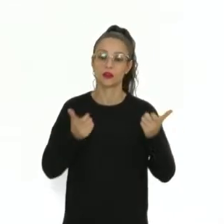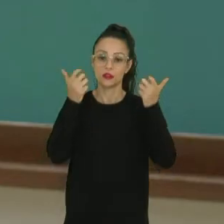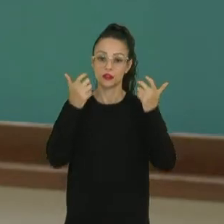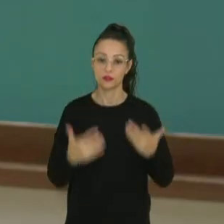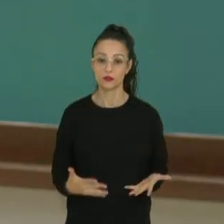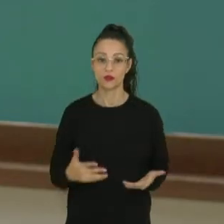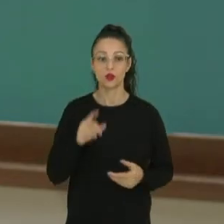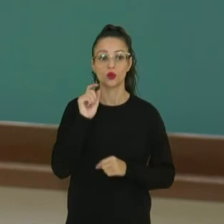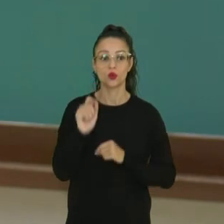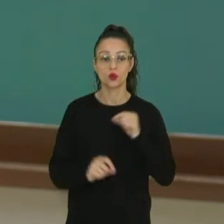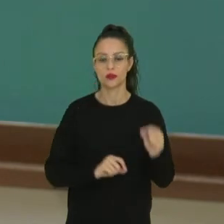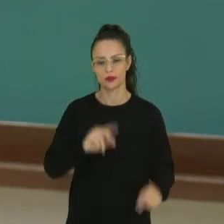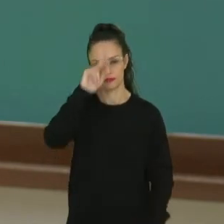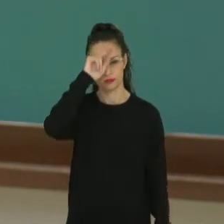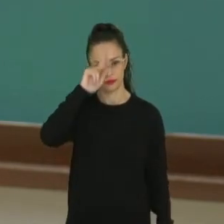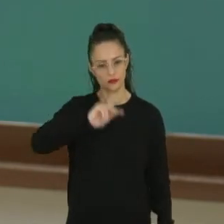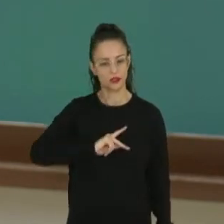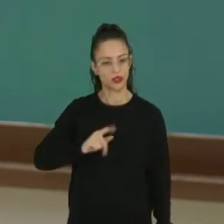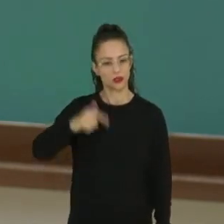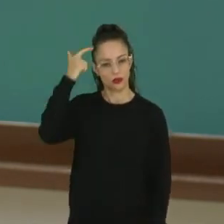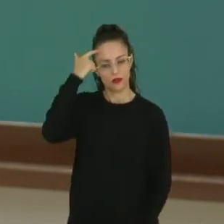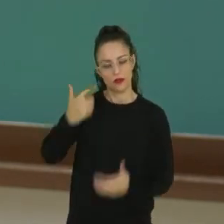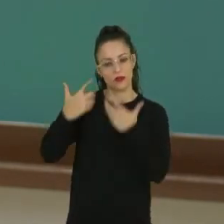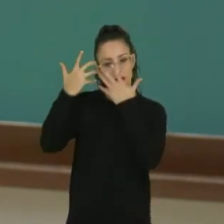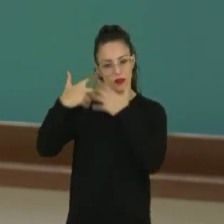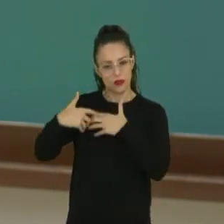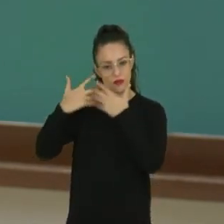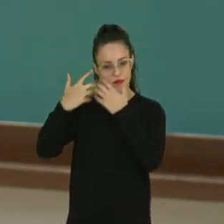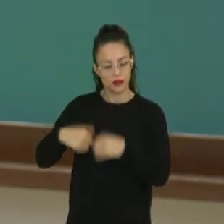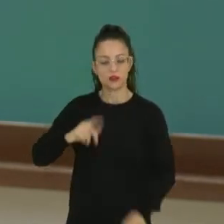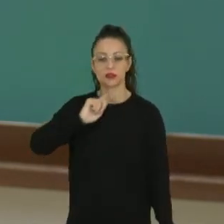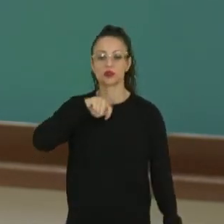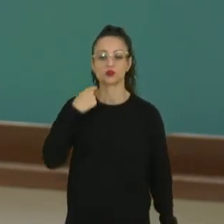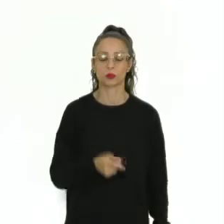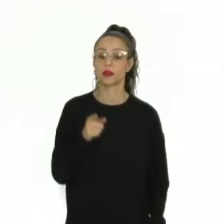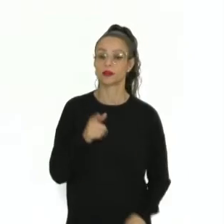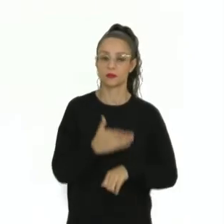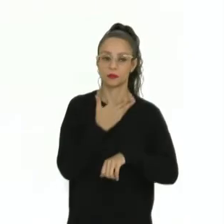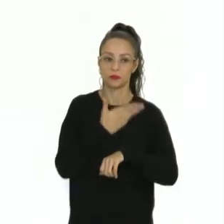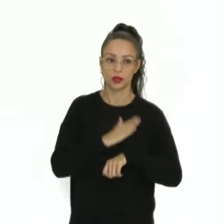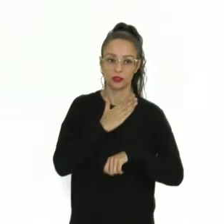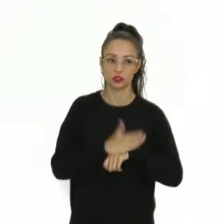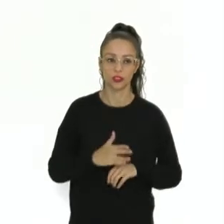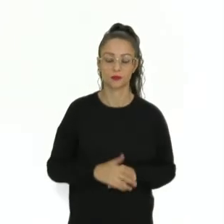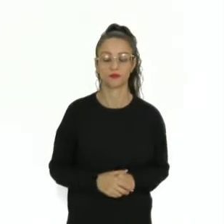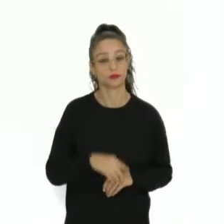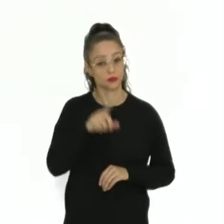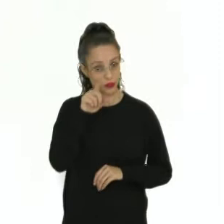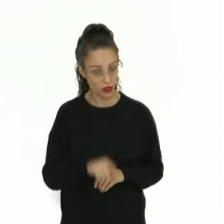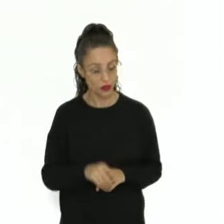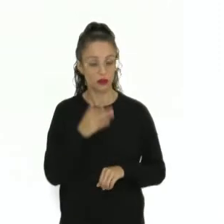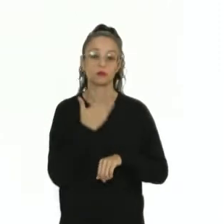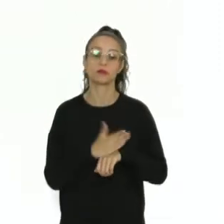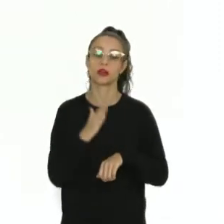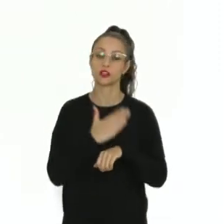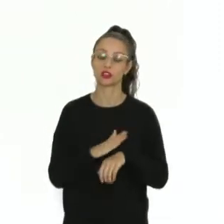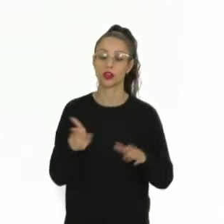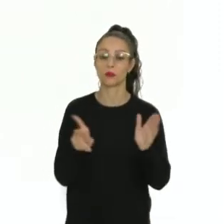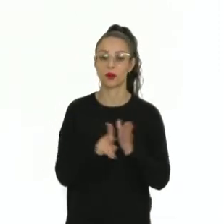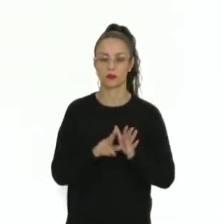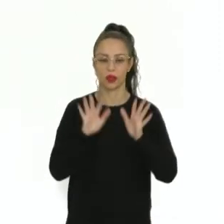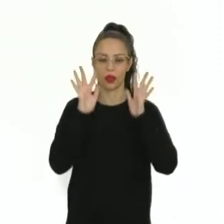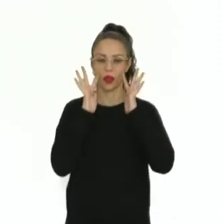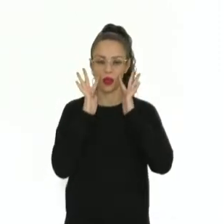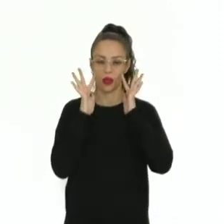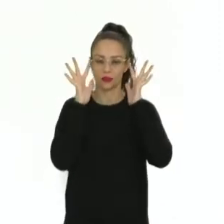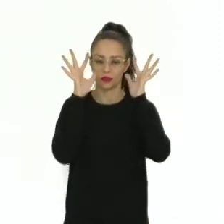uma autorreflexão sobre, né, esta atividade. Então, é uma prática de concentração